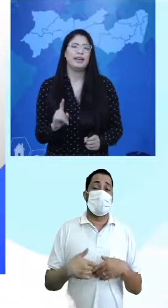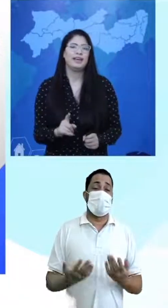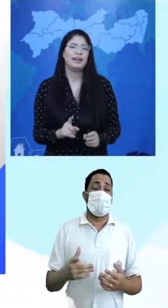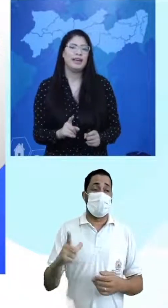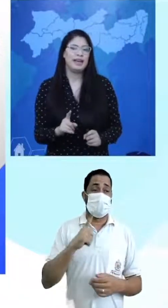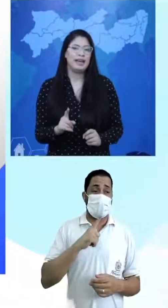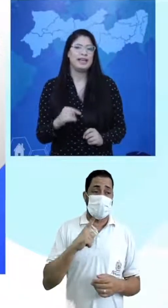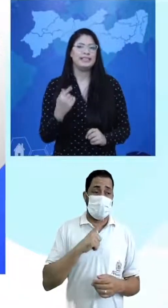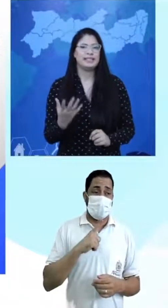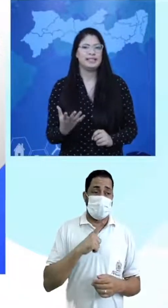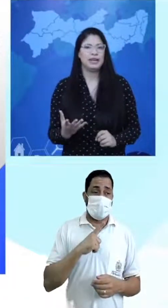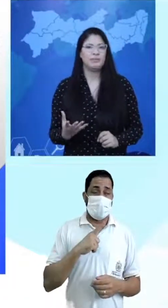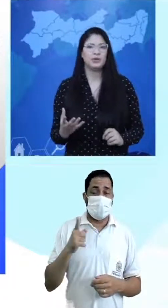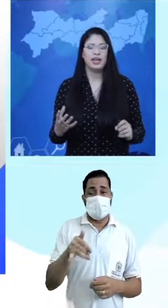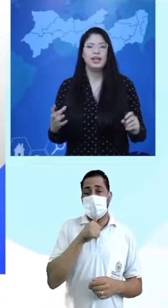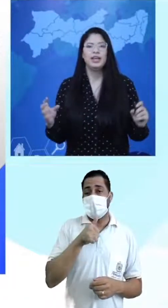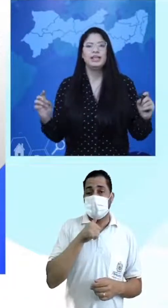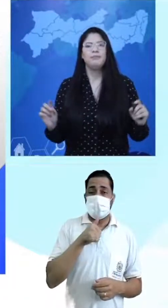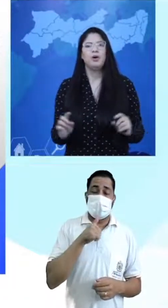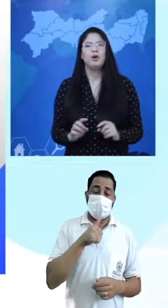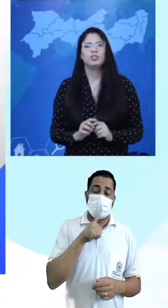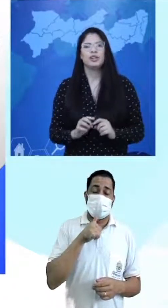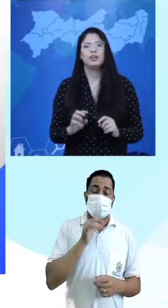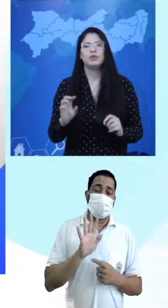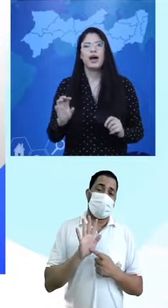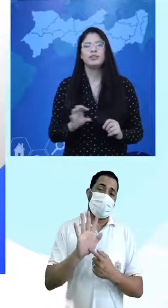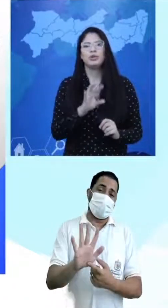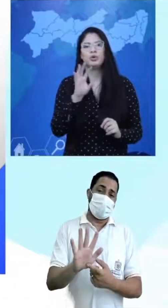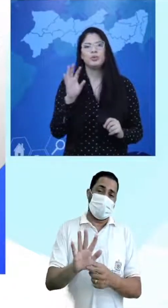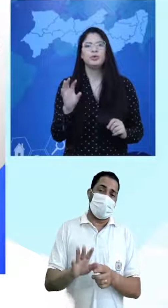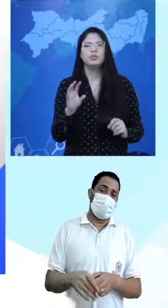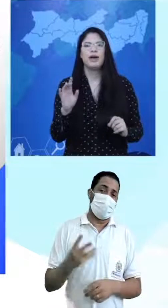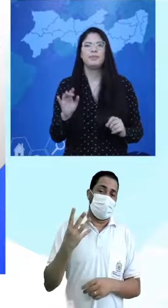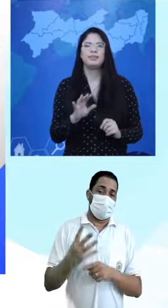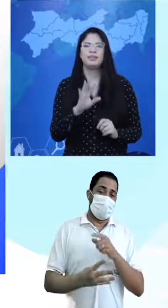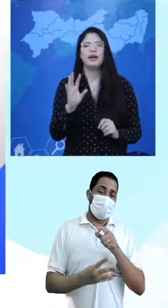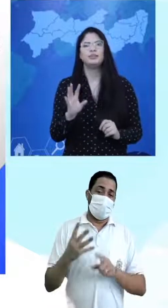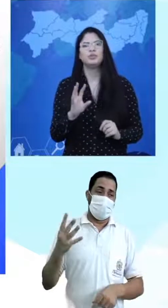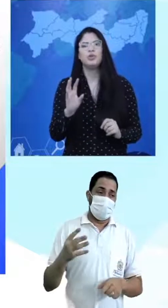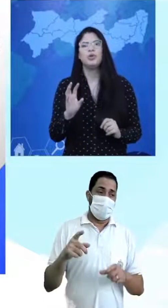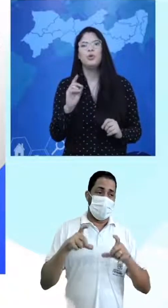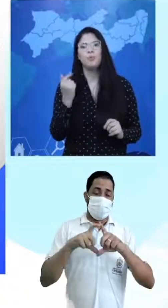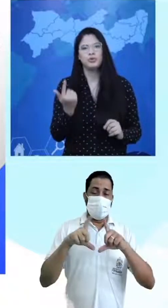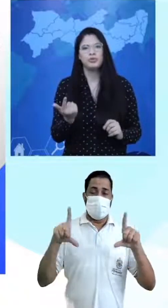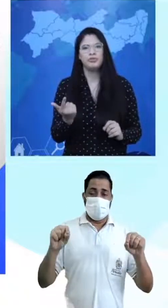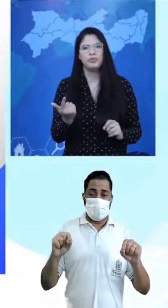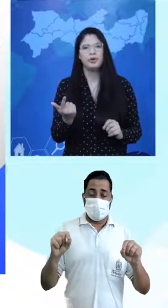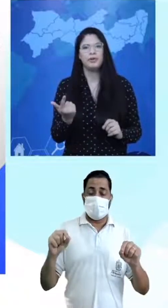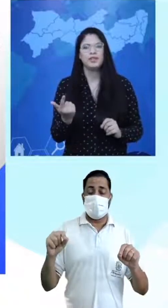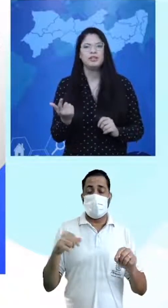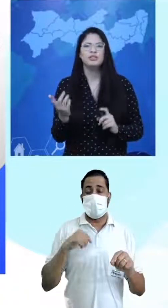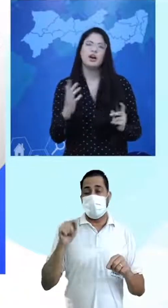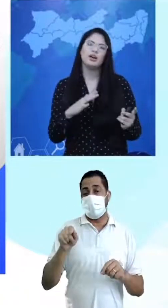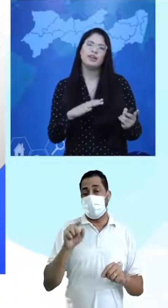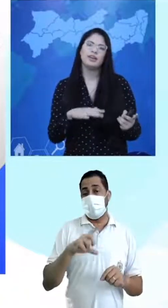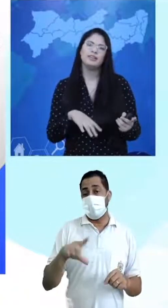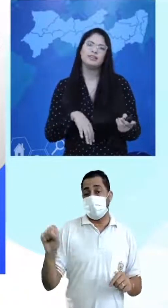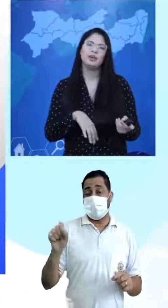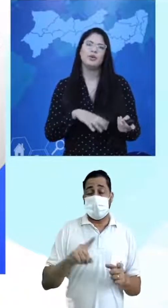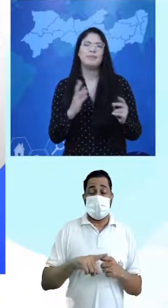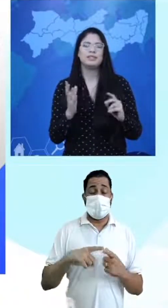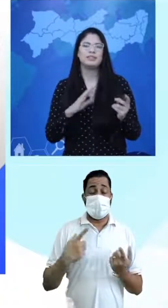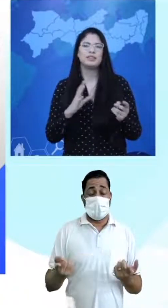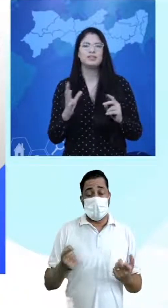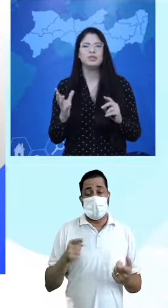tem esse exemplo, né, que mostra 4 cubos representados com um ponto de fuga, só que